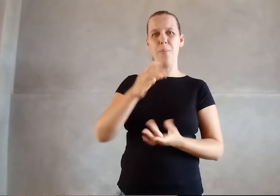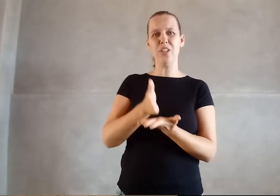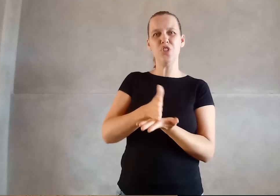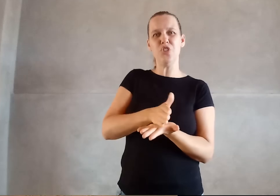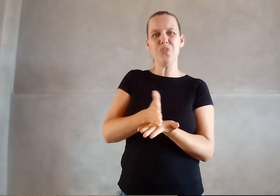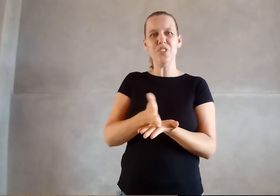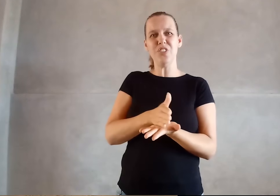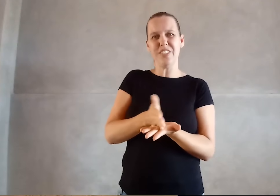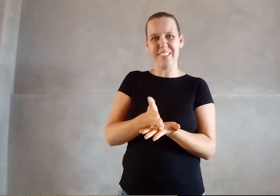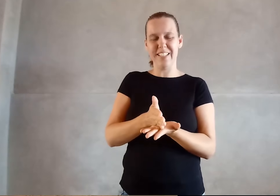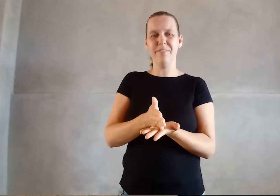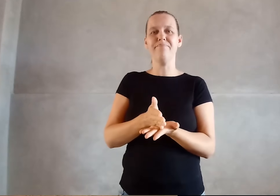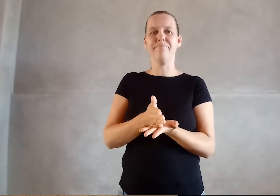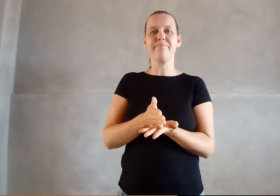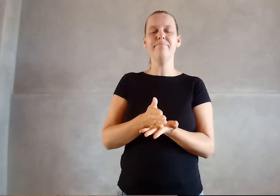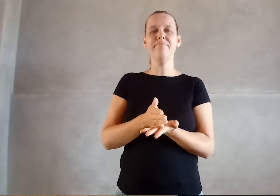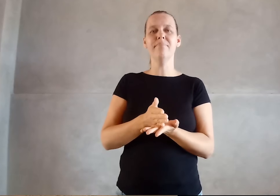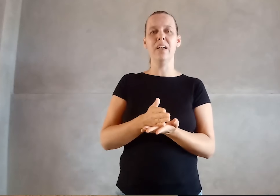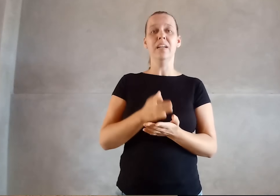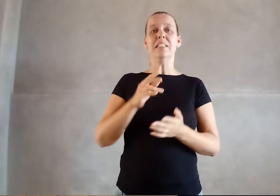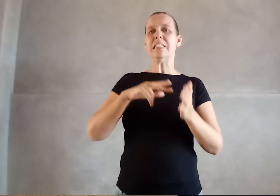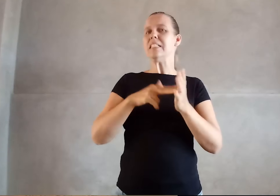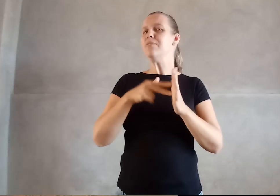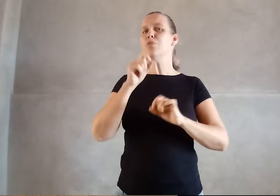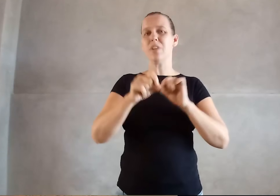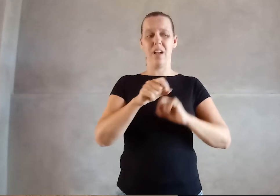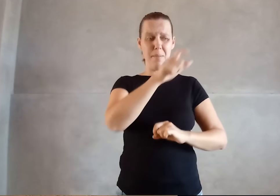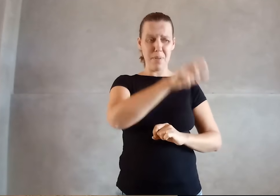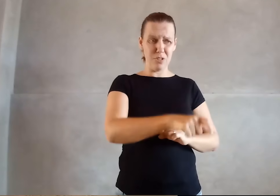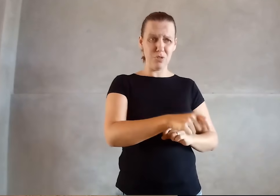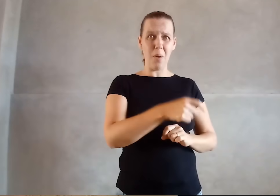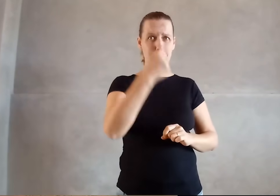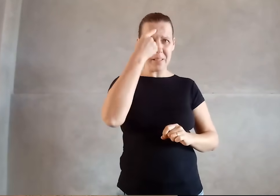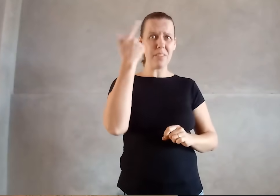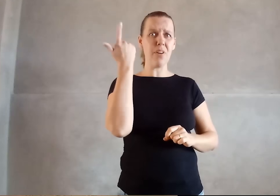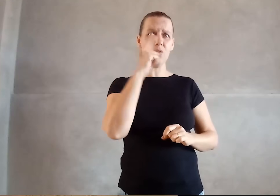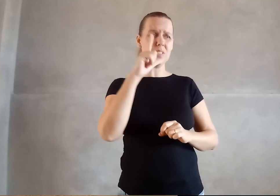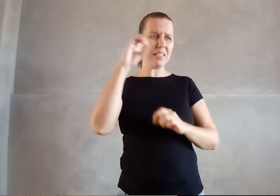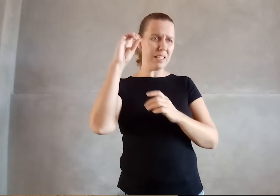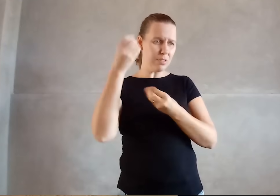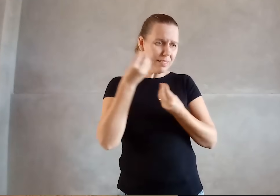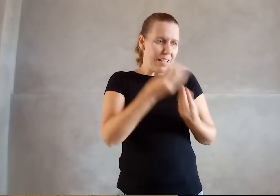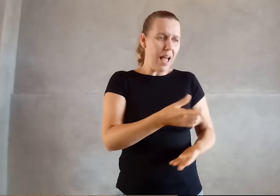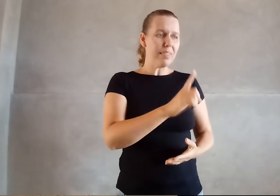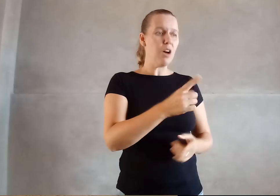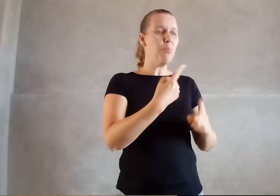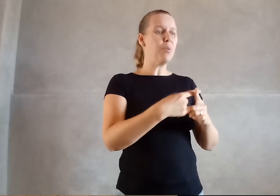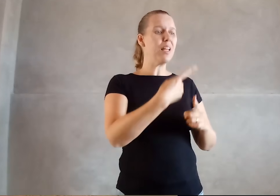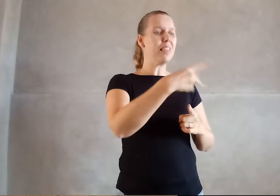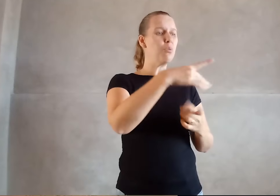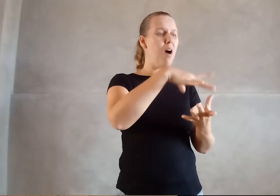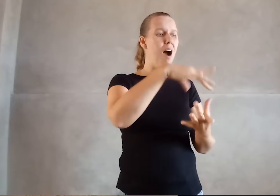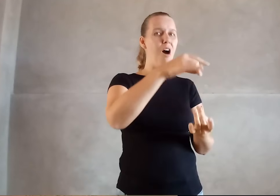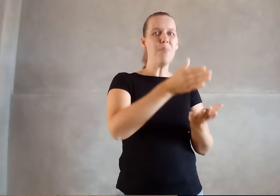que receberá do Senhor coisa alguma, pois tem ânimo dividido. O que aqui nós